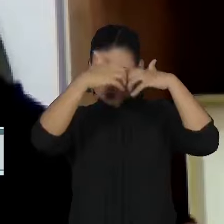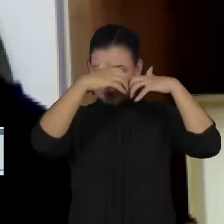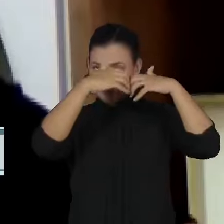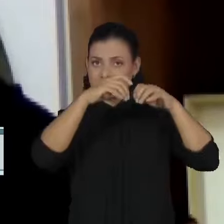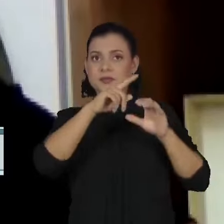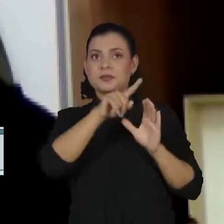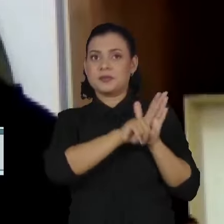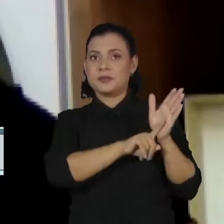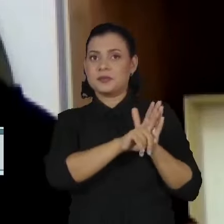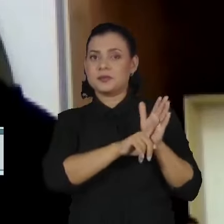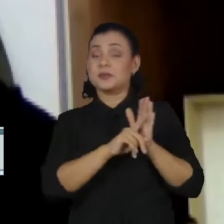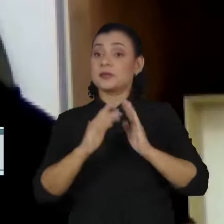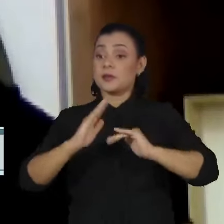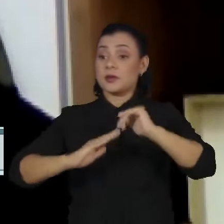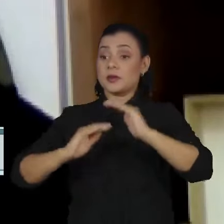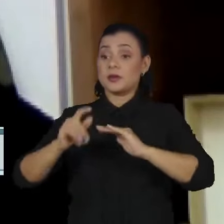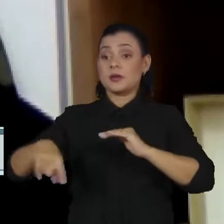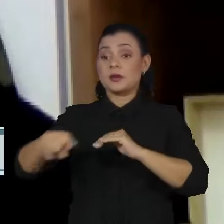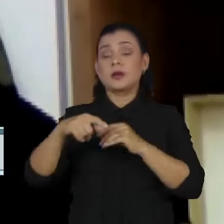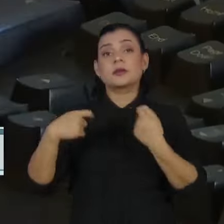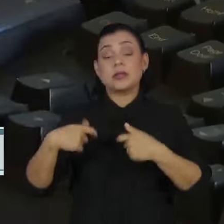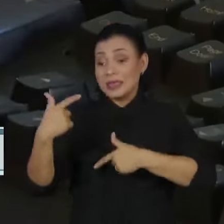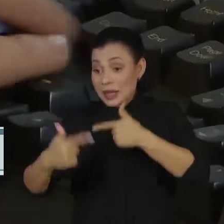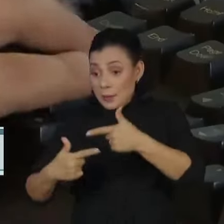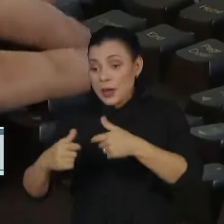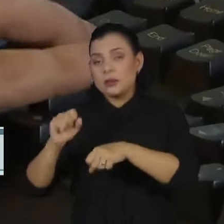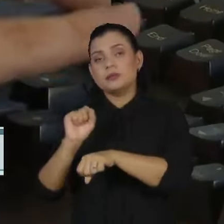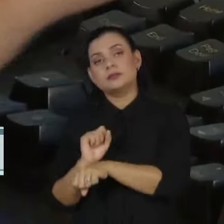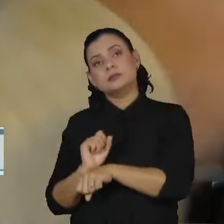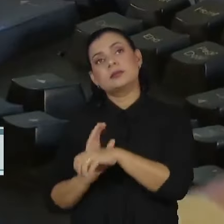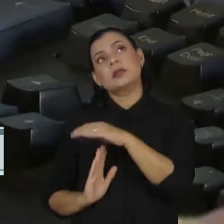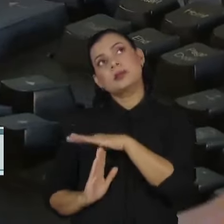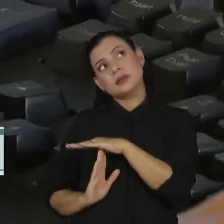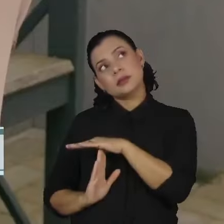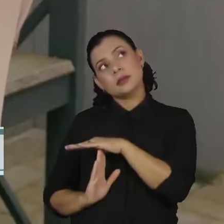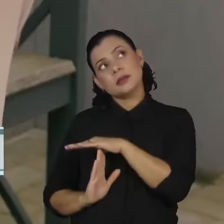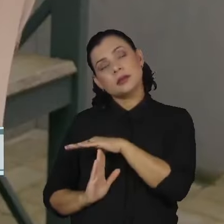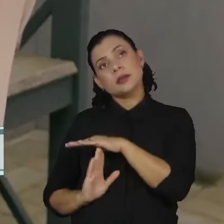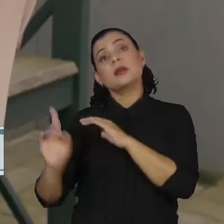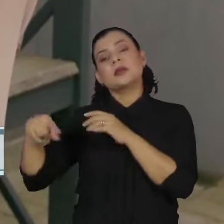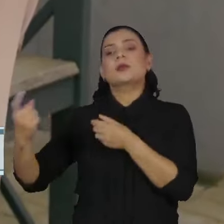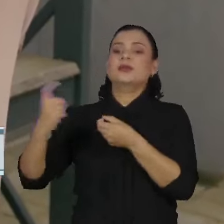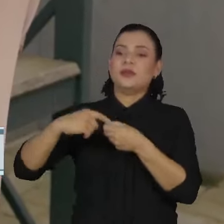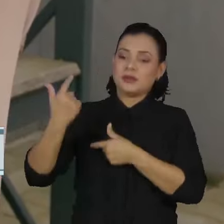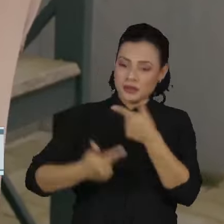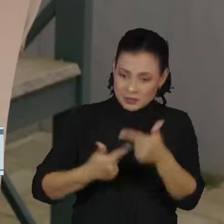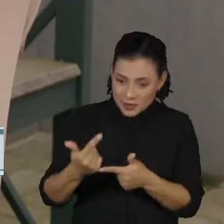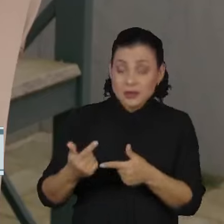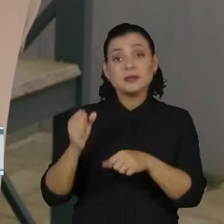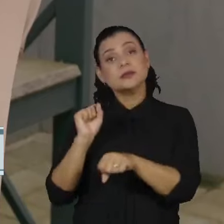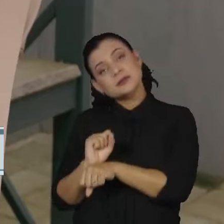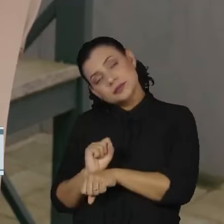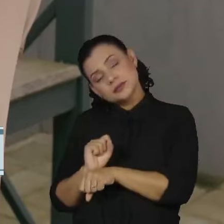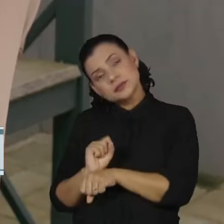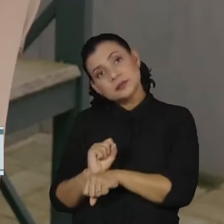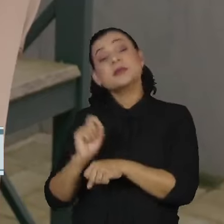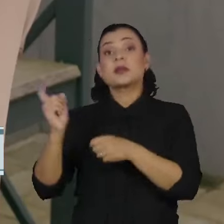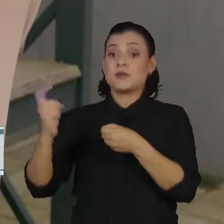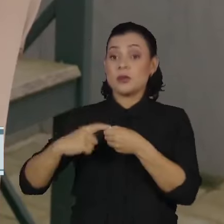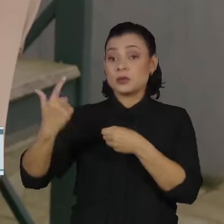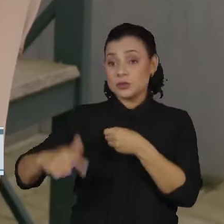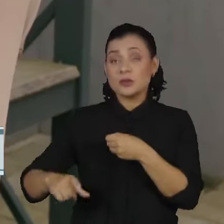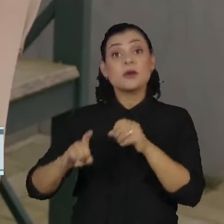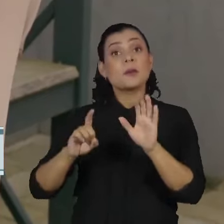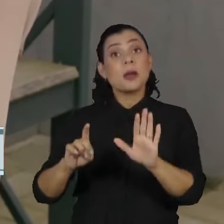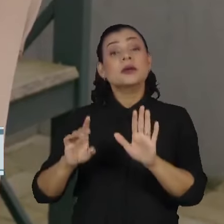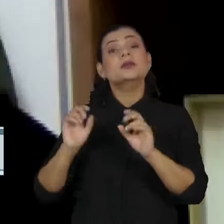que os profissionais devem fazer pausas durante o trabalho e priorizar as tarefas. E se quiser algo bem feito, é preciso fazer uma